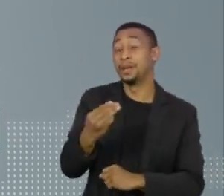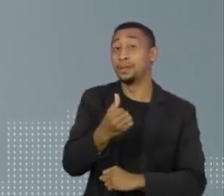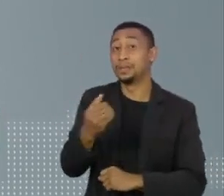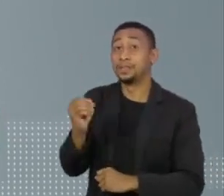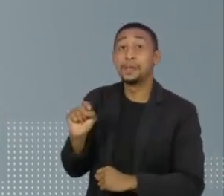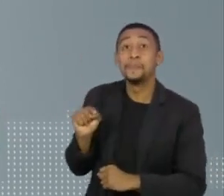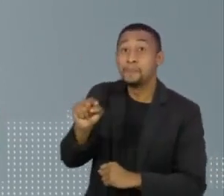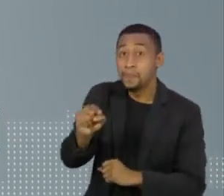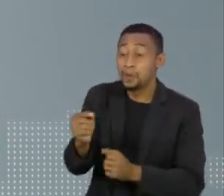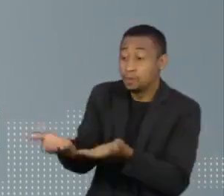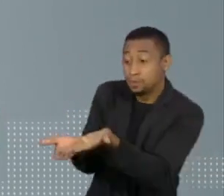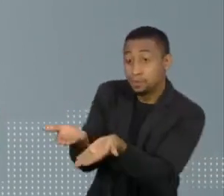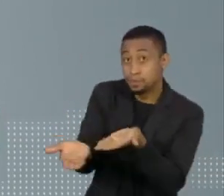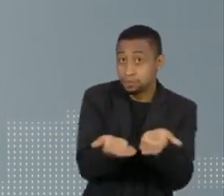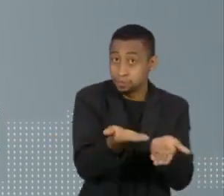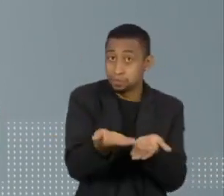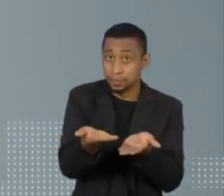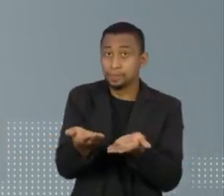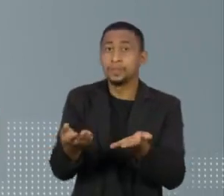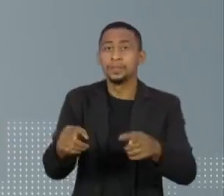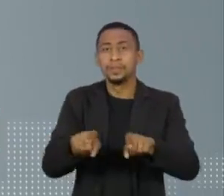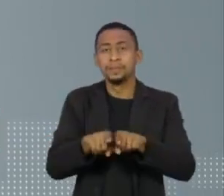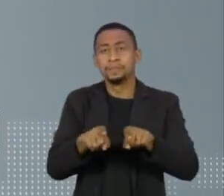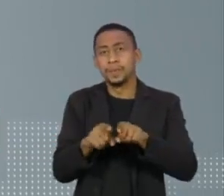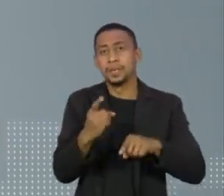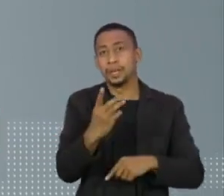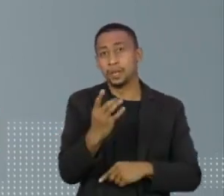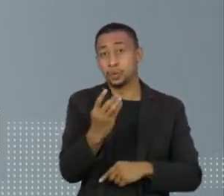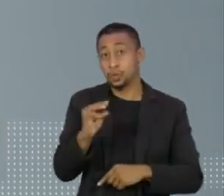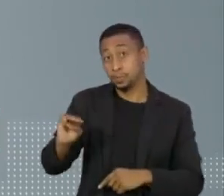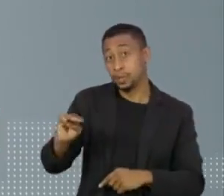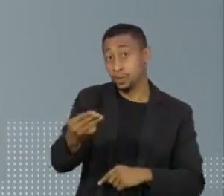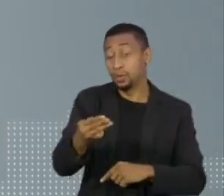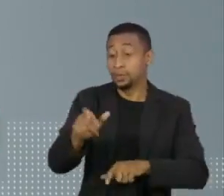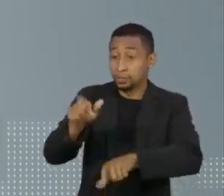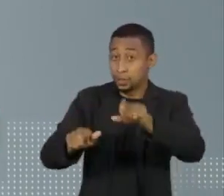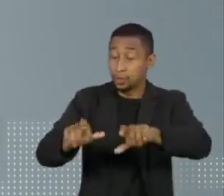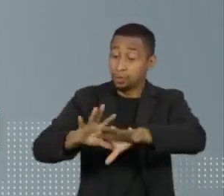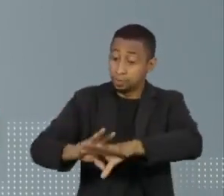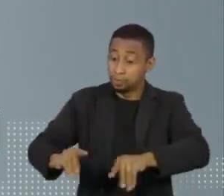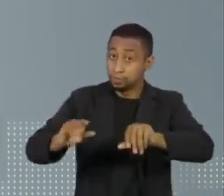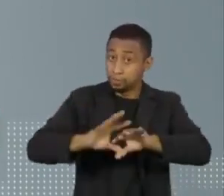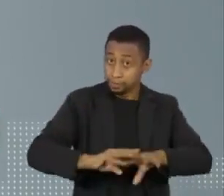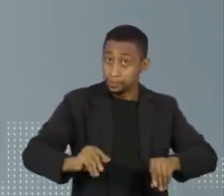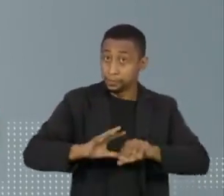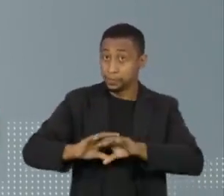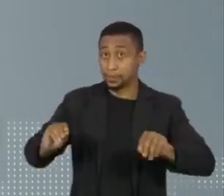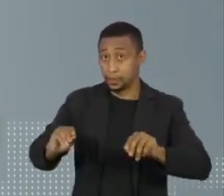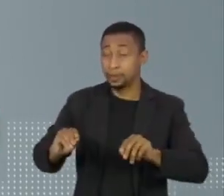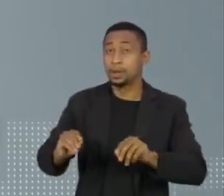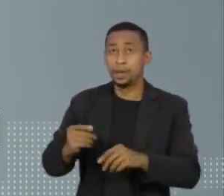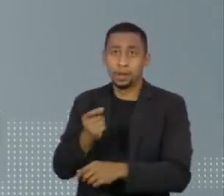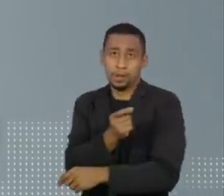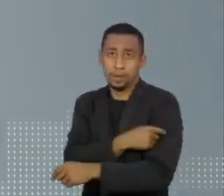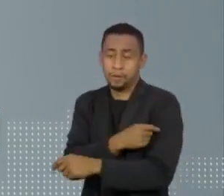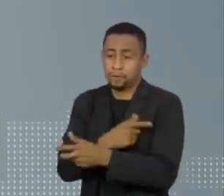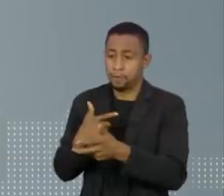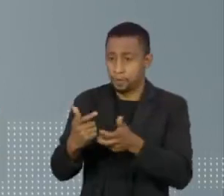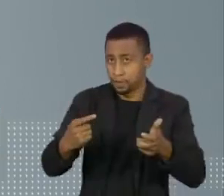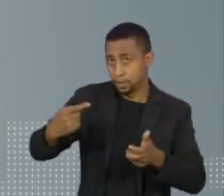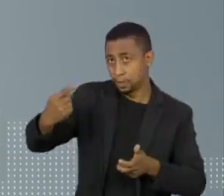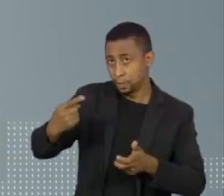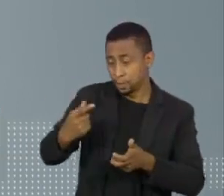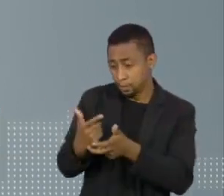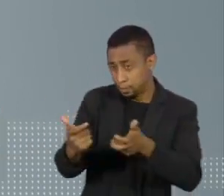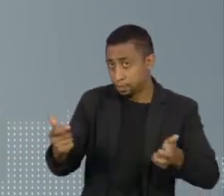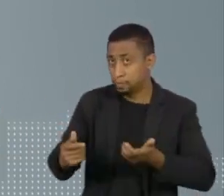e cem mil pacientes em acompanhamento e mais de 14 milhões de recuperados com e afinados com a primeira